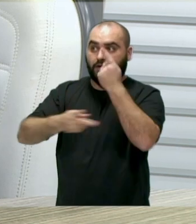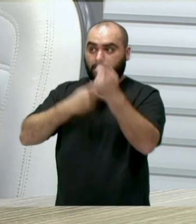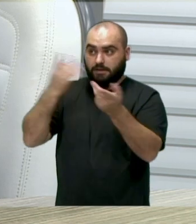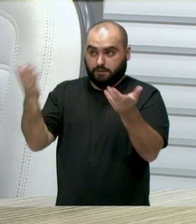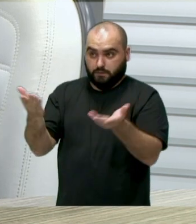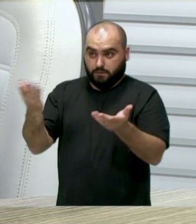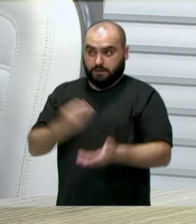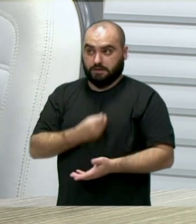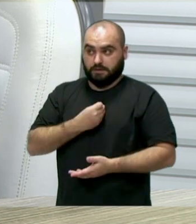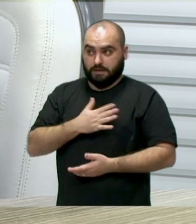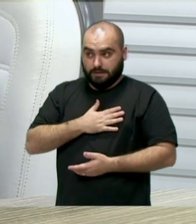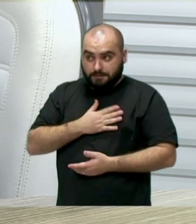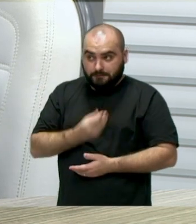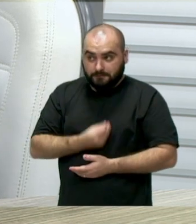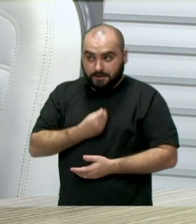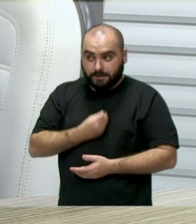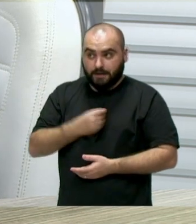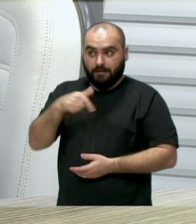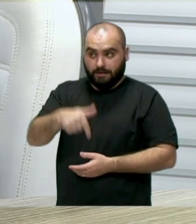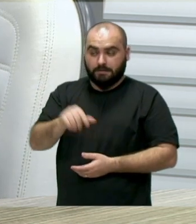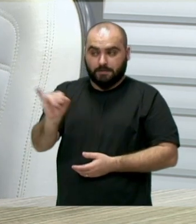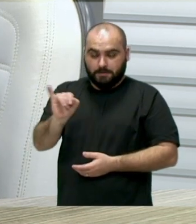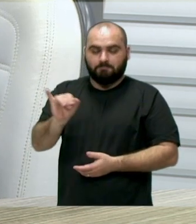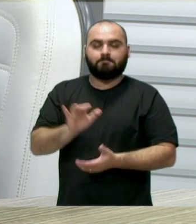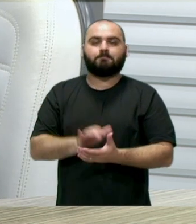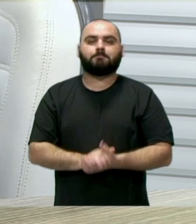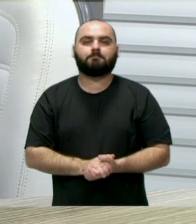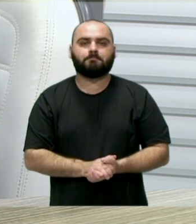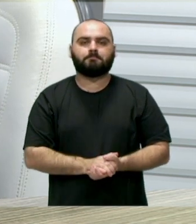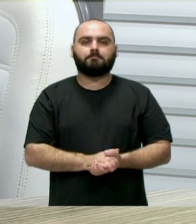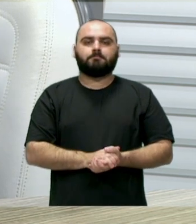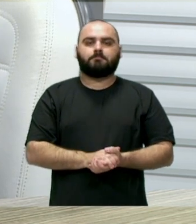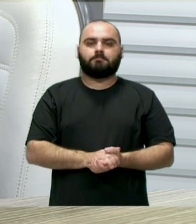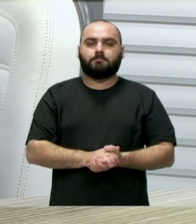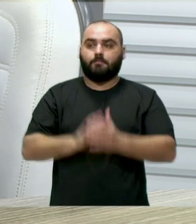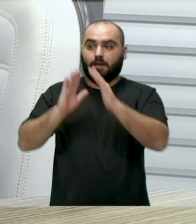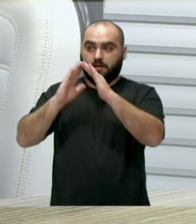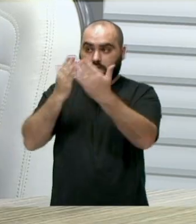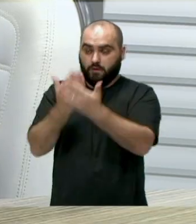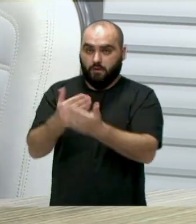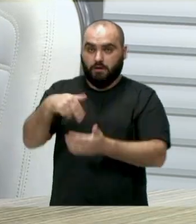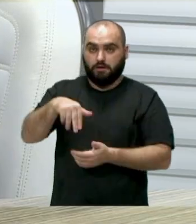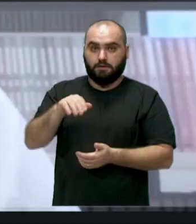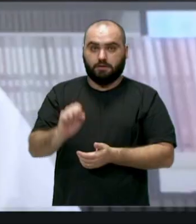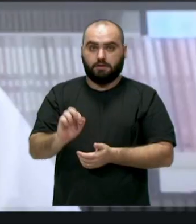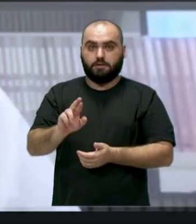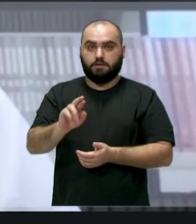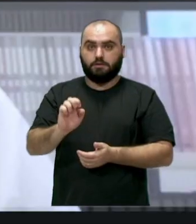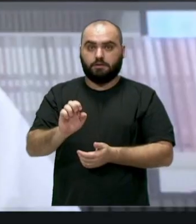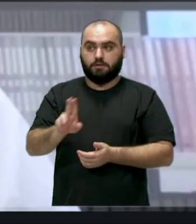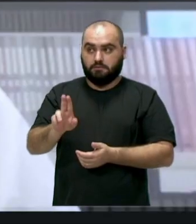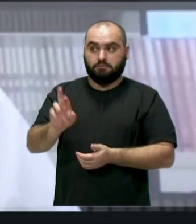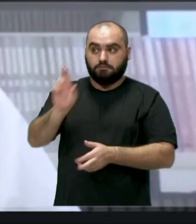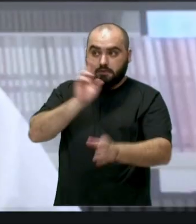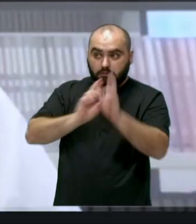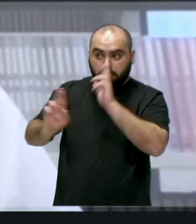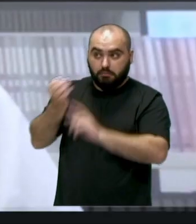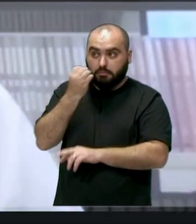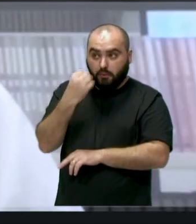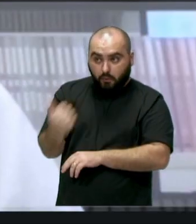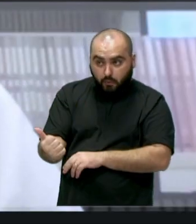nós estamos, né, que é Itajaí, o Colégio Nereu Ramos deu também bastante resultado para